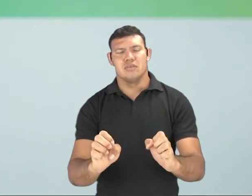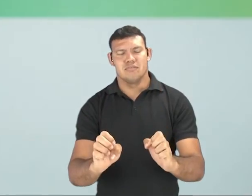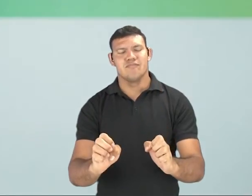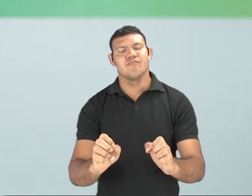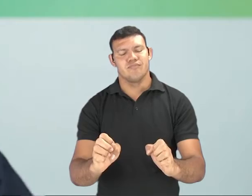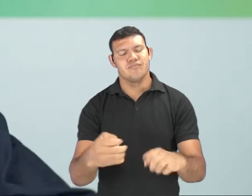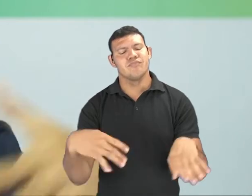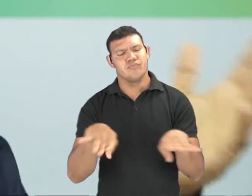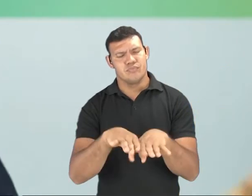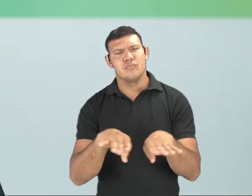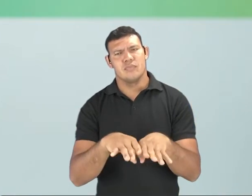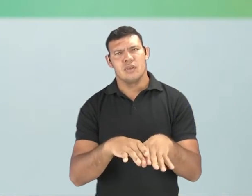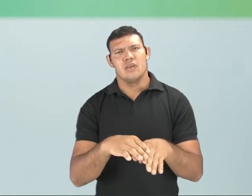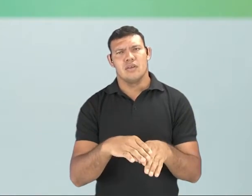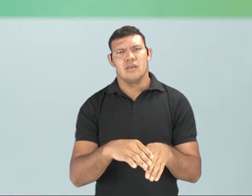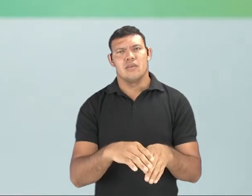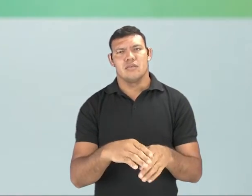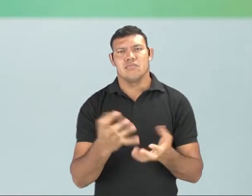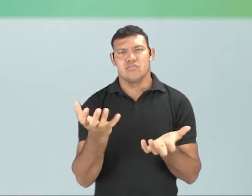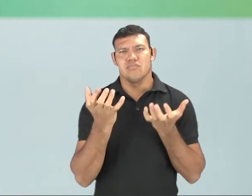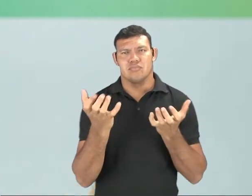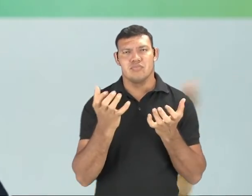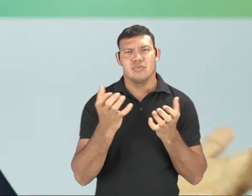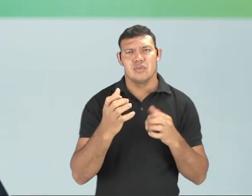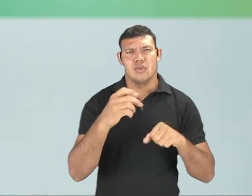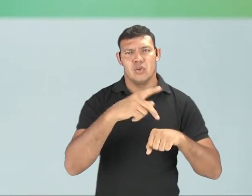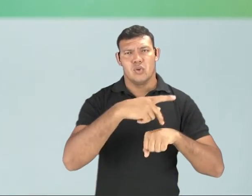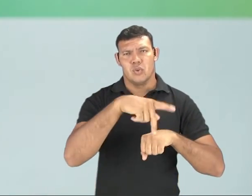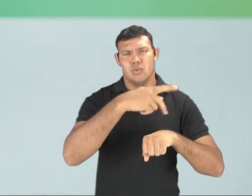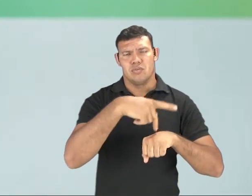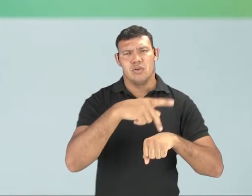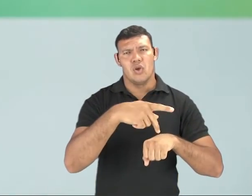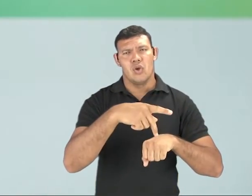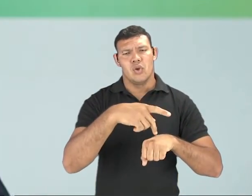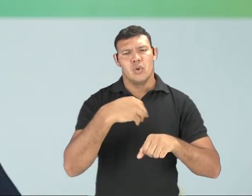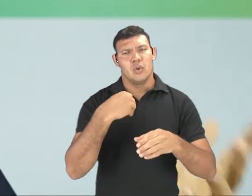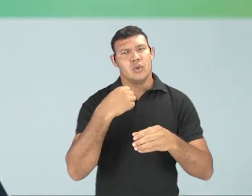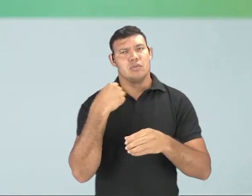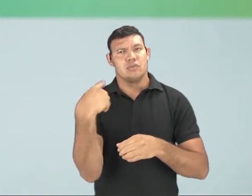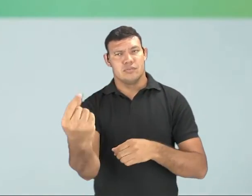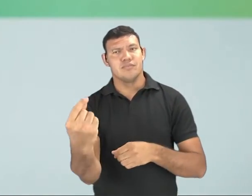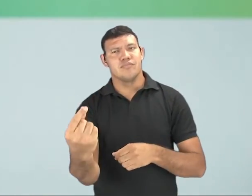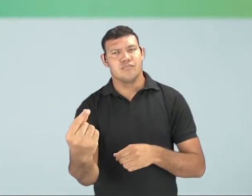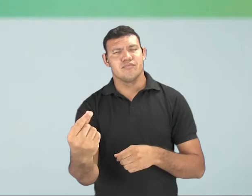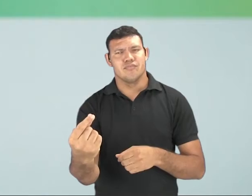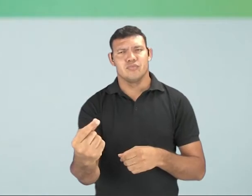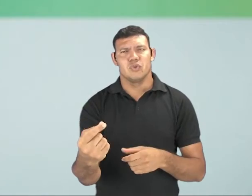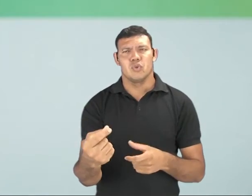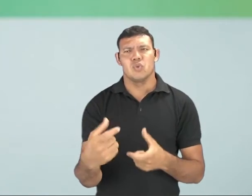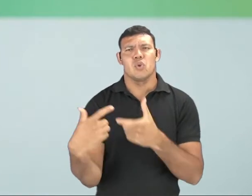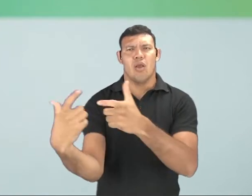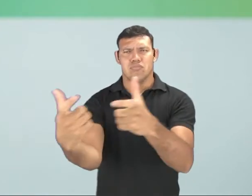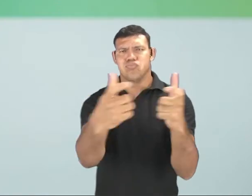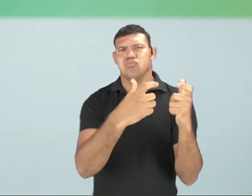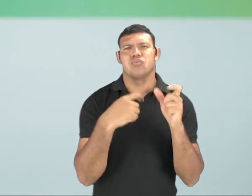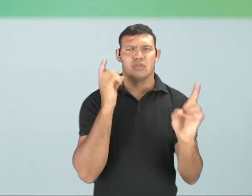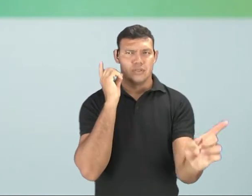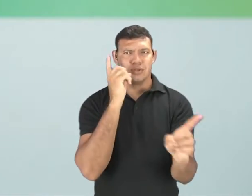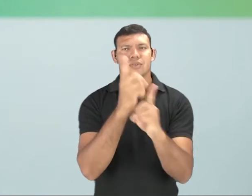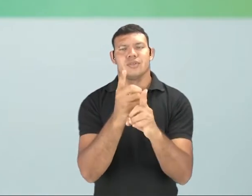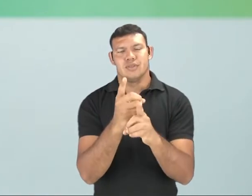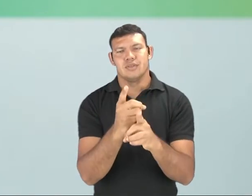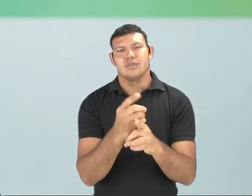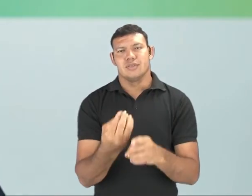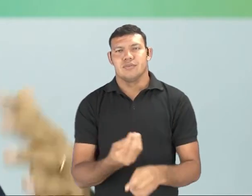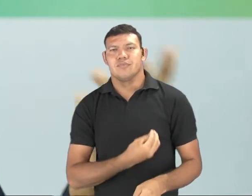ranhura e fez com que muitos preferissem sair de seu país para buscar outra vida em outro canto e aqui encontrar um lugar bom